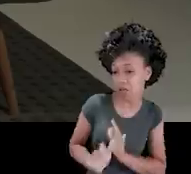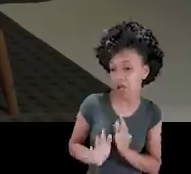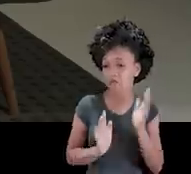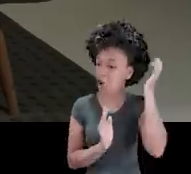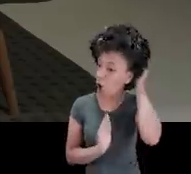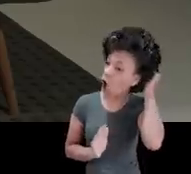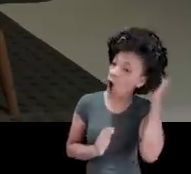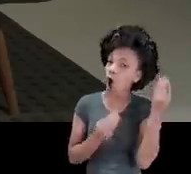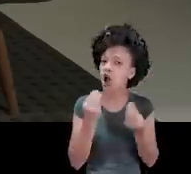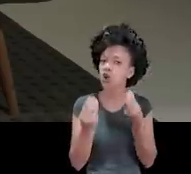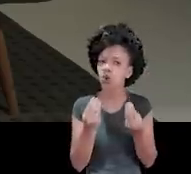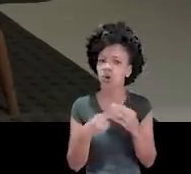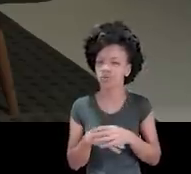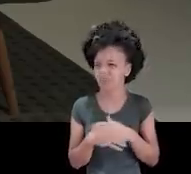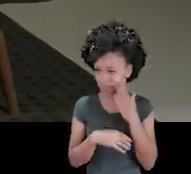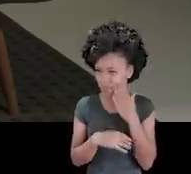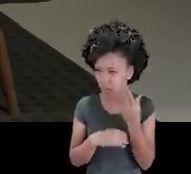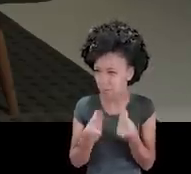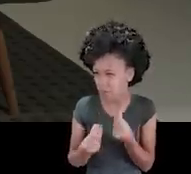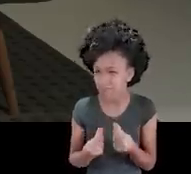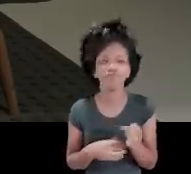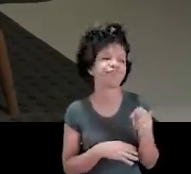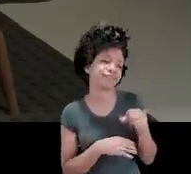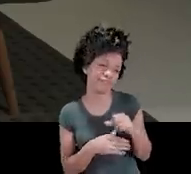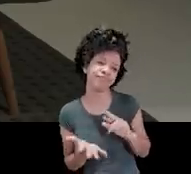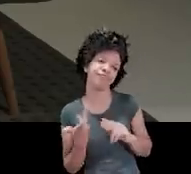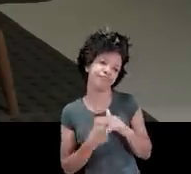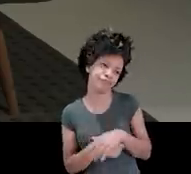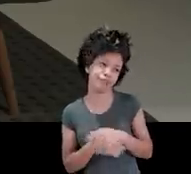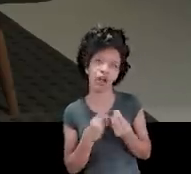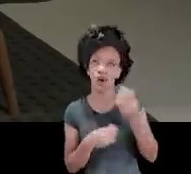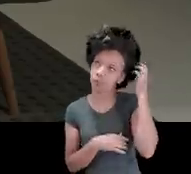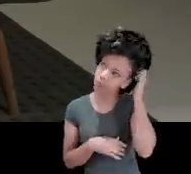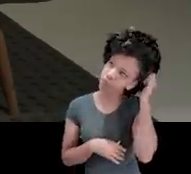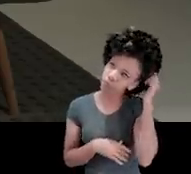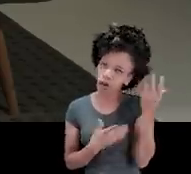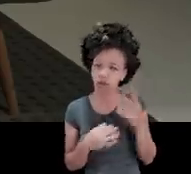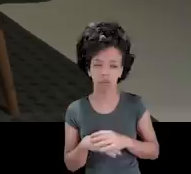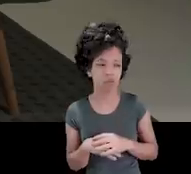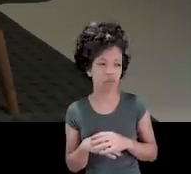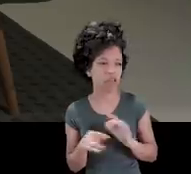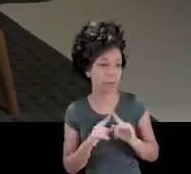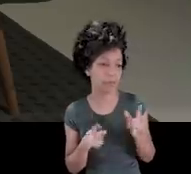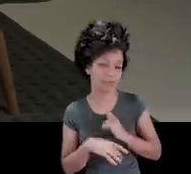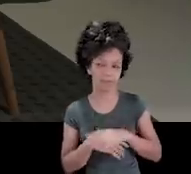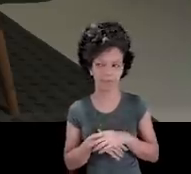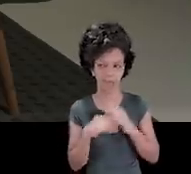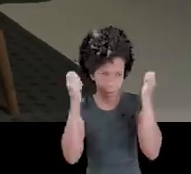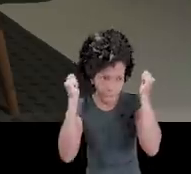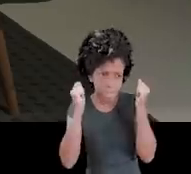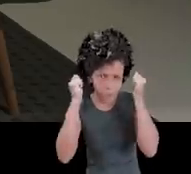cabelo? Exatamente. Sabe assim, as perguntas você deve receber. Com certeza, várias vezes, já ouvi. E tem... Deve ter, óbvio. Uma peruca.